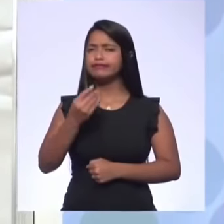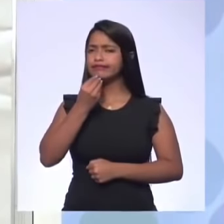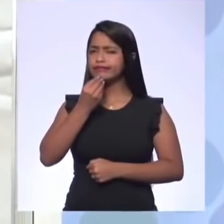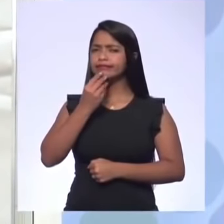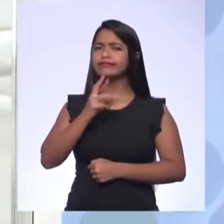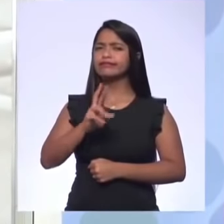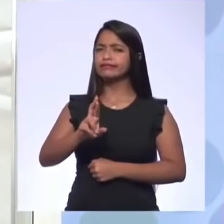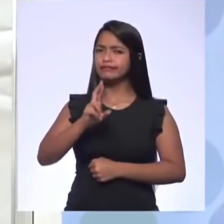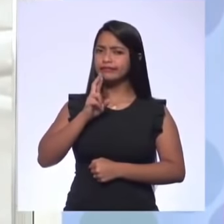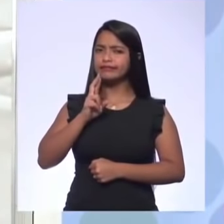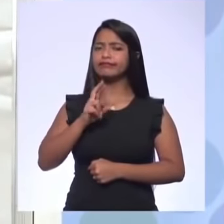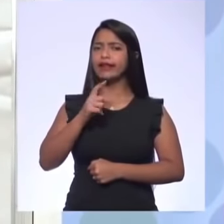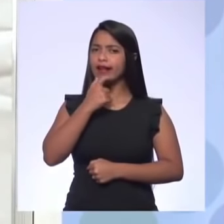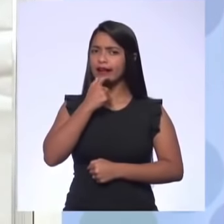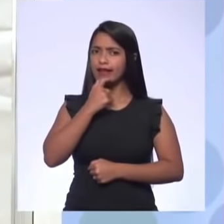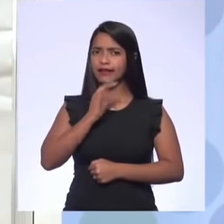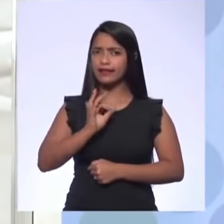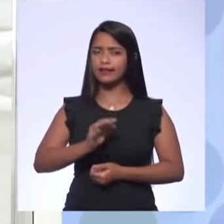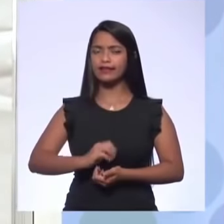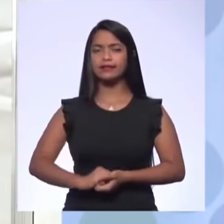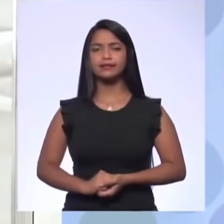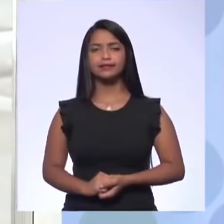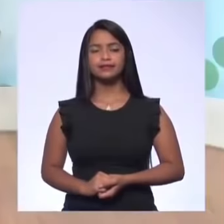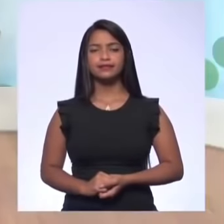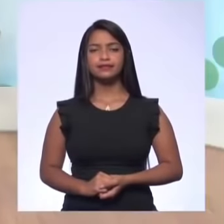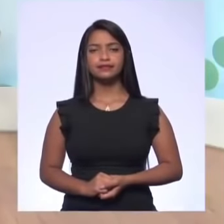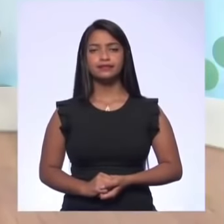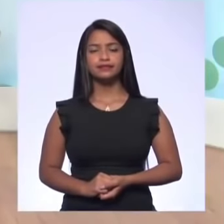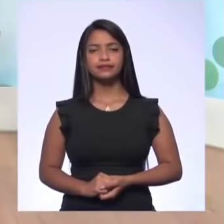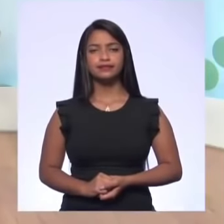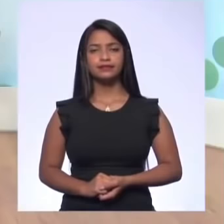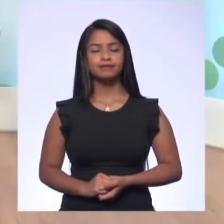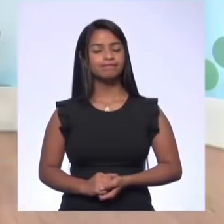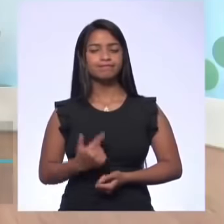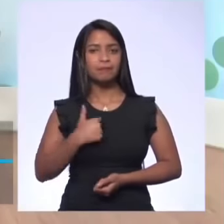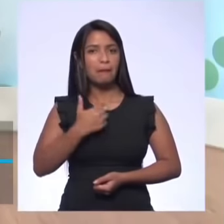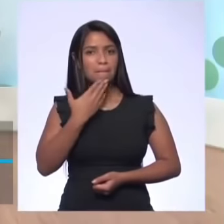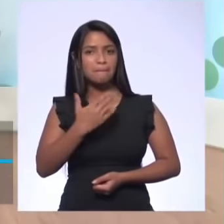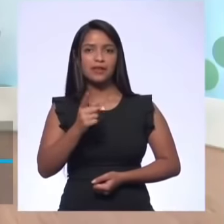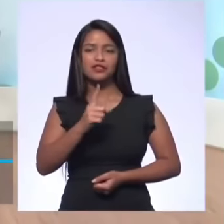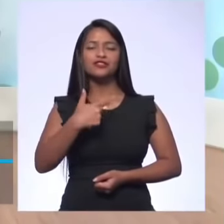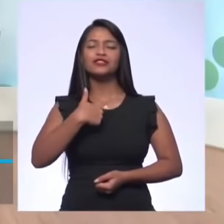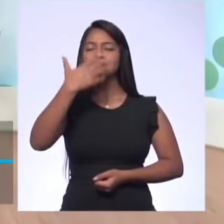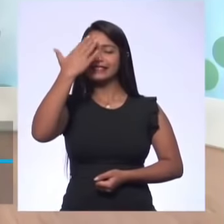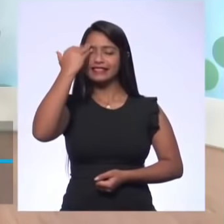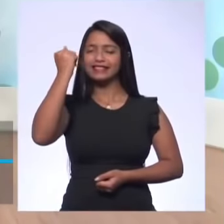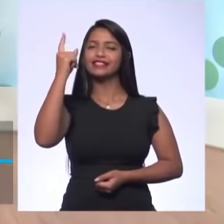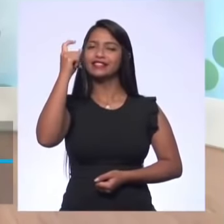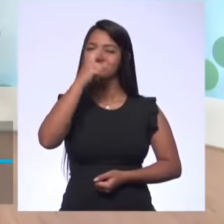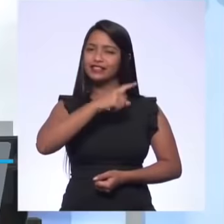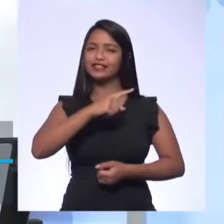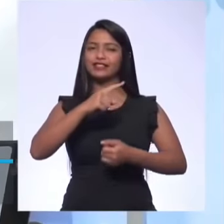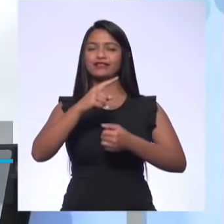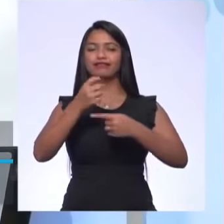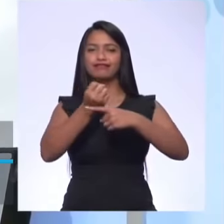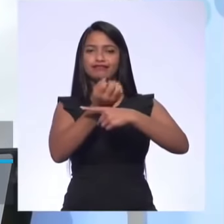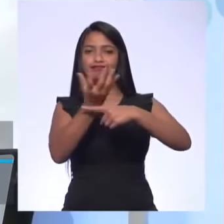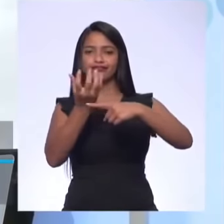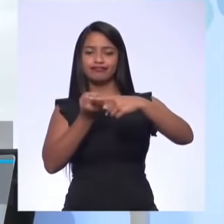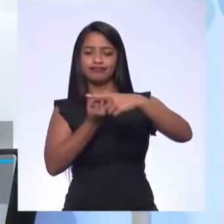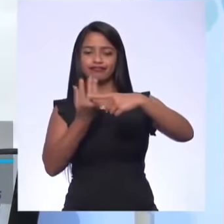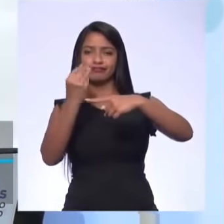out of 6, 2 out of 6. Né? Gente, eu não vou pedir porque eu sei como é difícil fazer essas frações em